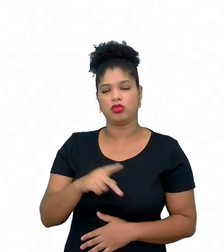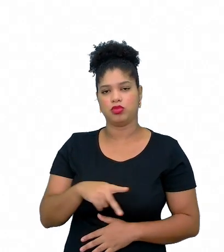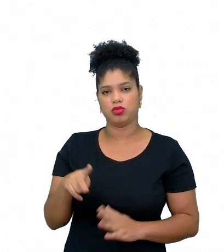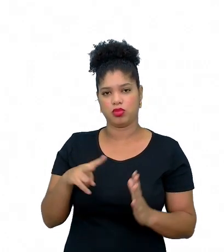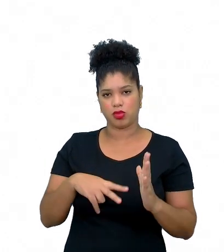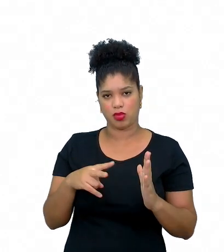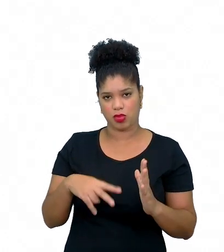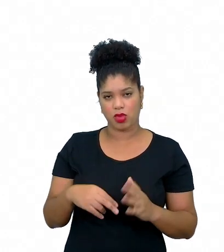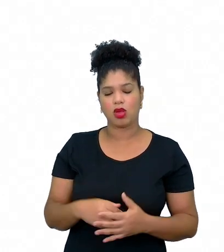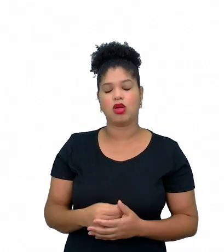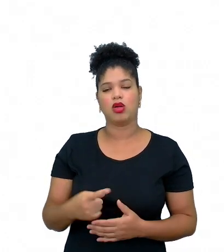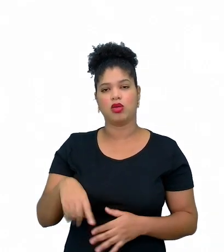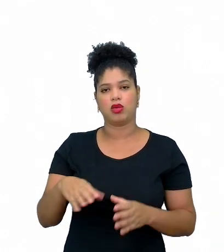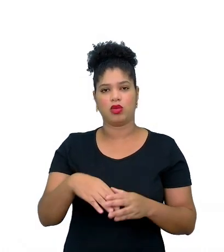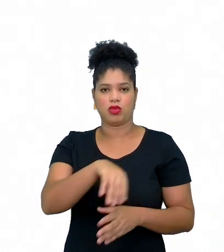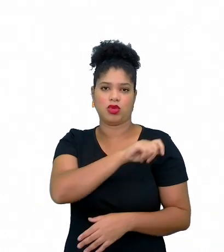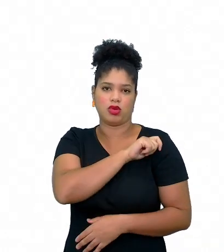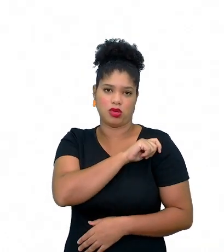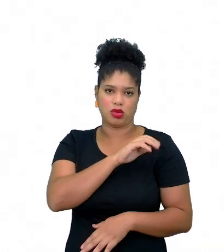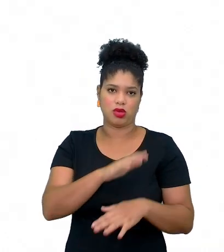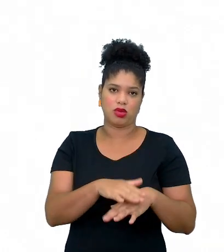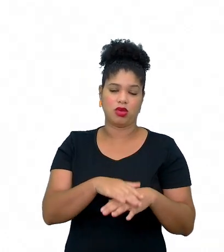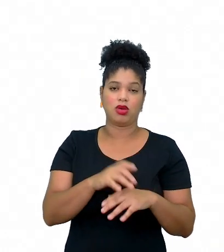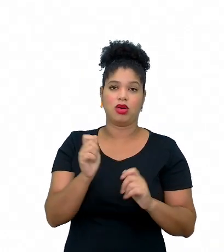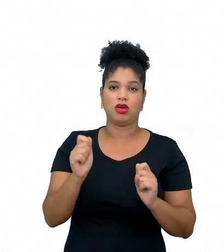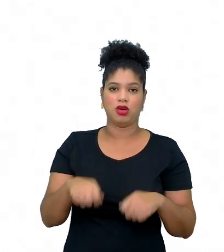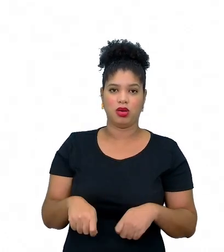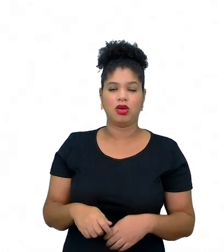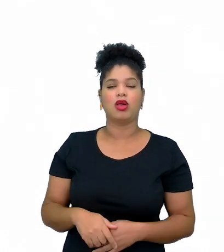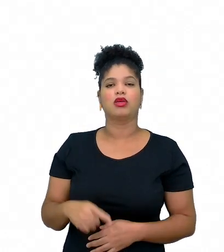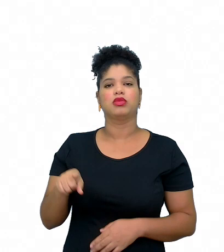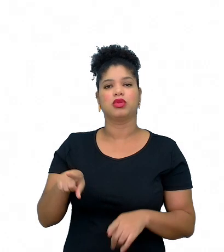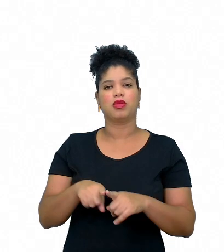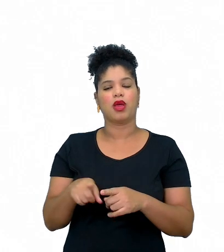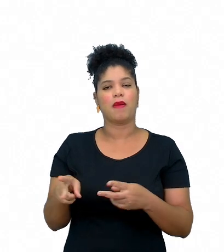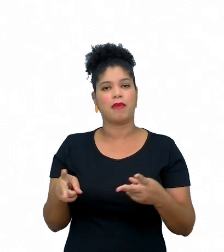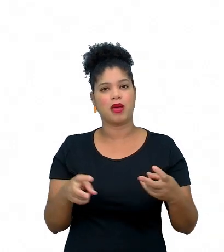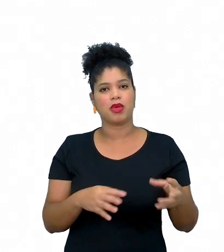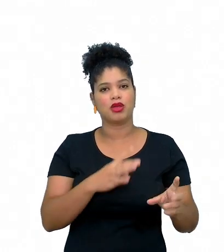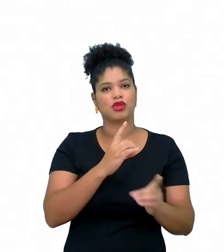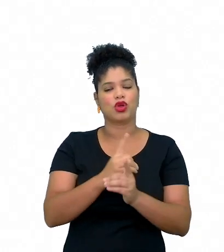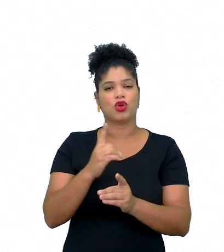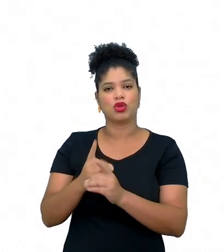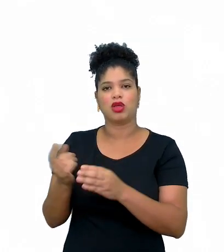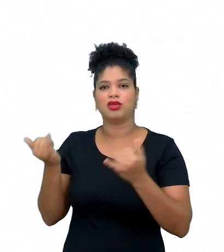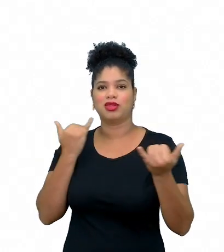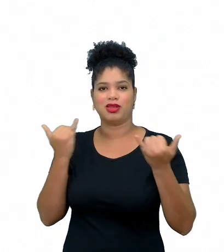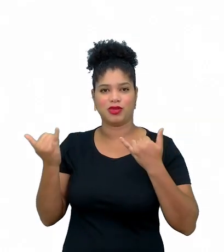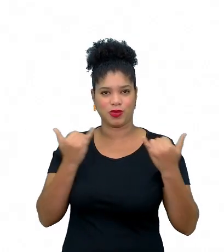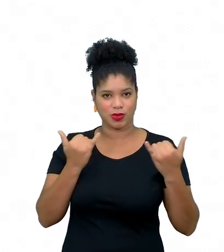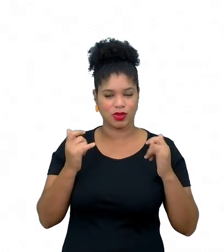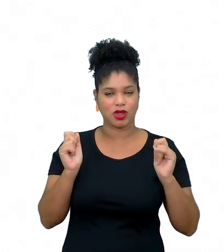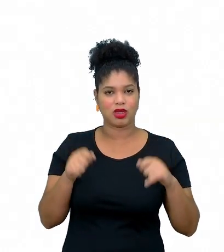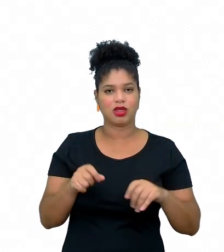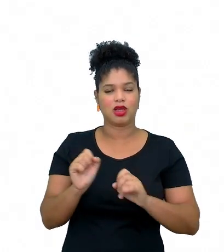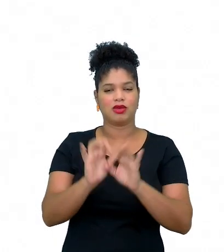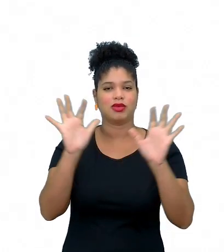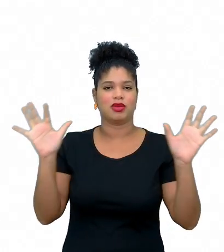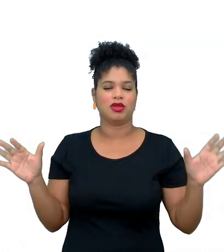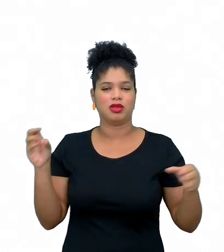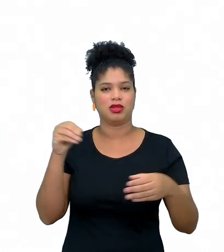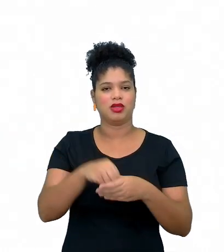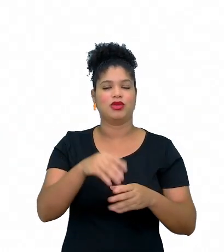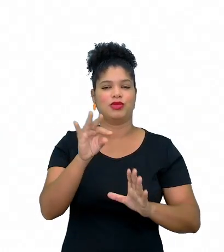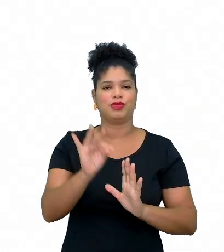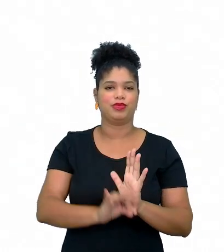lido por um aluno, para resgatar, para interpretar, para achar essas informações explícitas dentro do